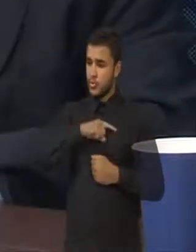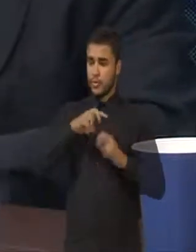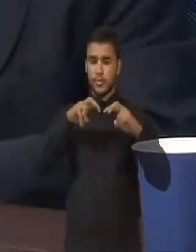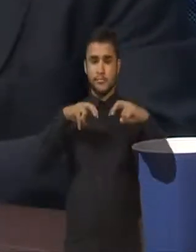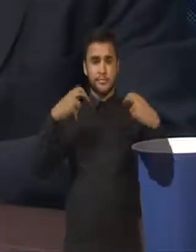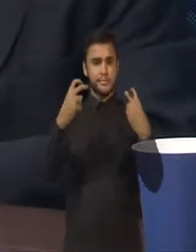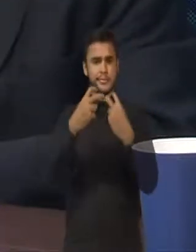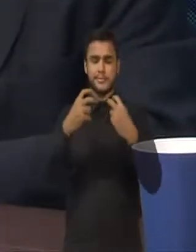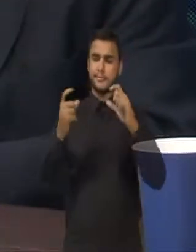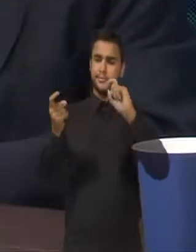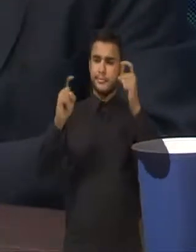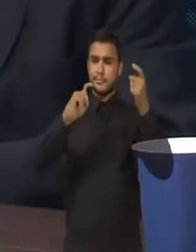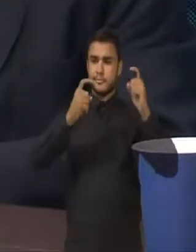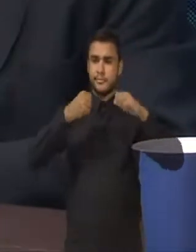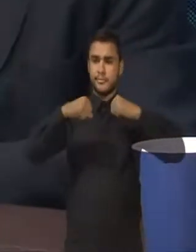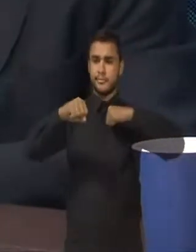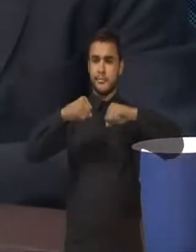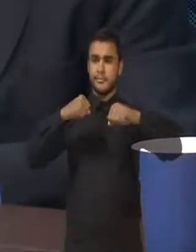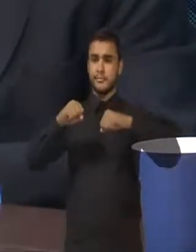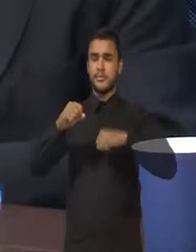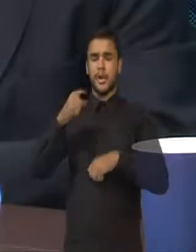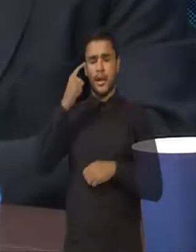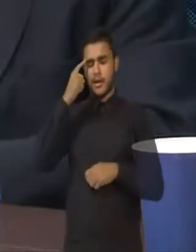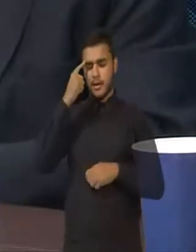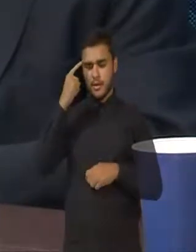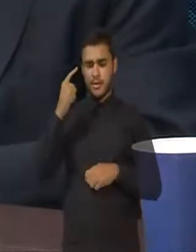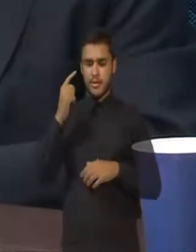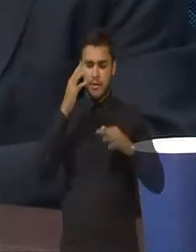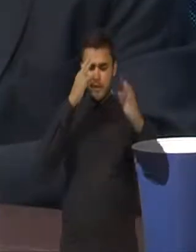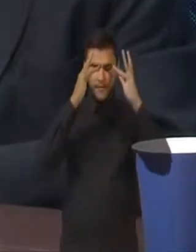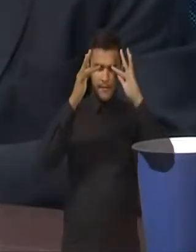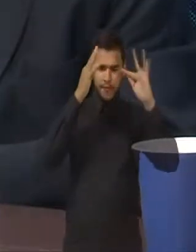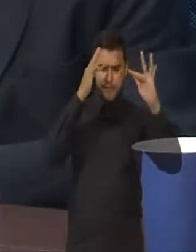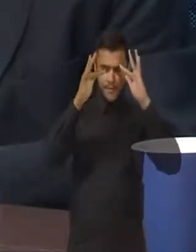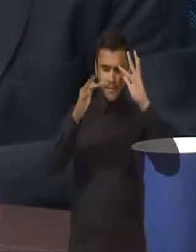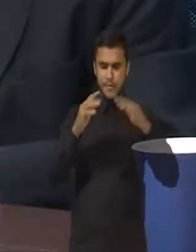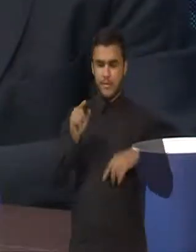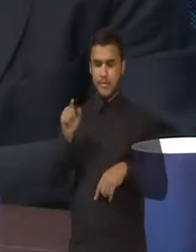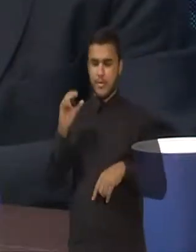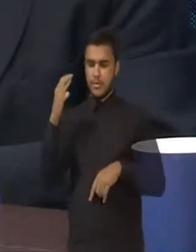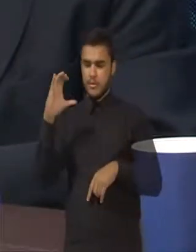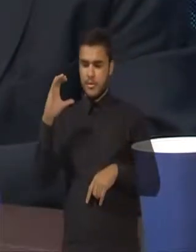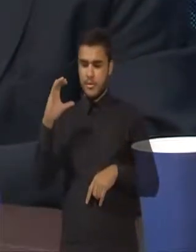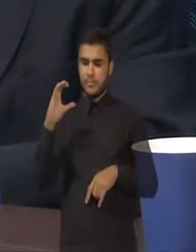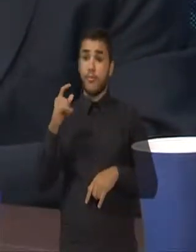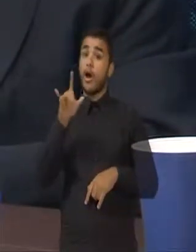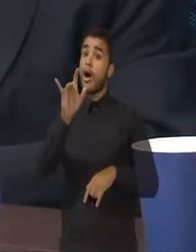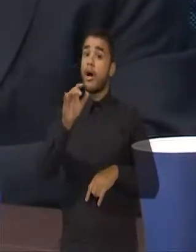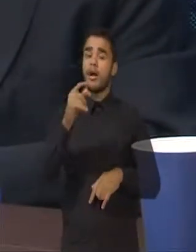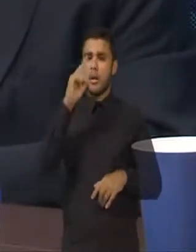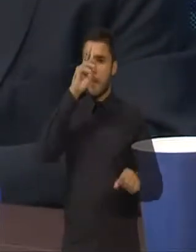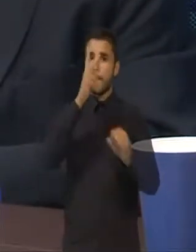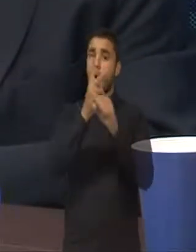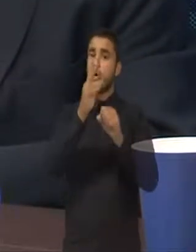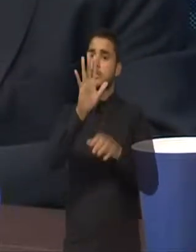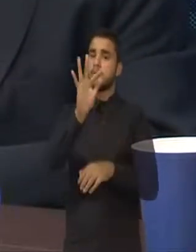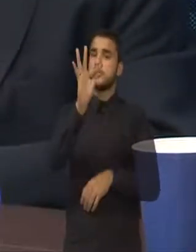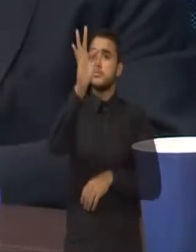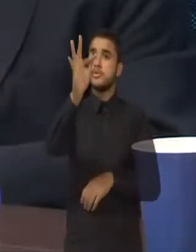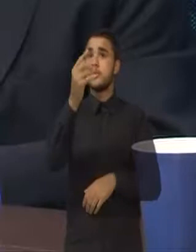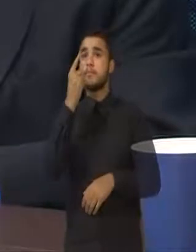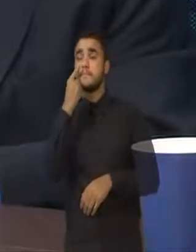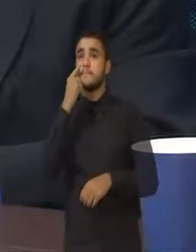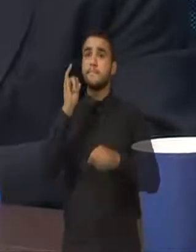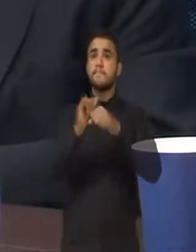tem de comum entre a ciência e a filosofia. Estamos aqui fazendo conjecturas que, se fizermos também refutações,